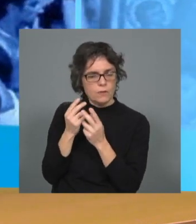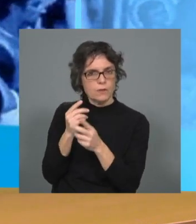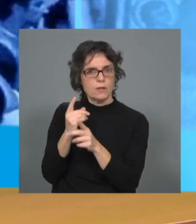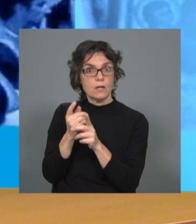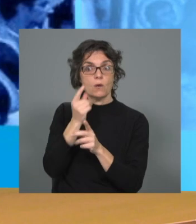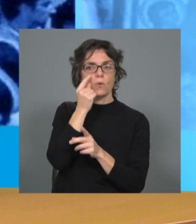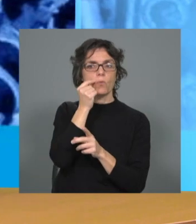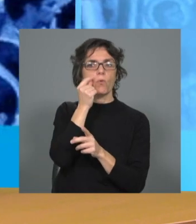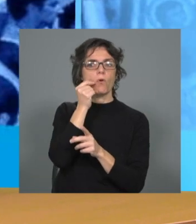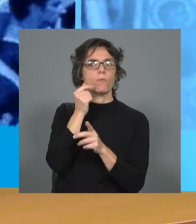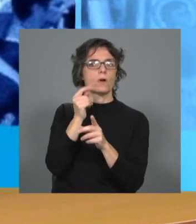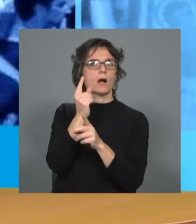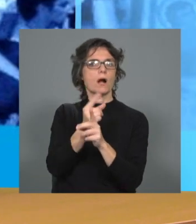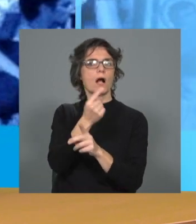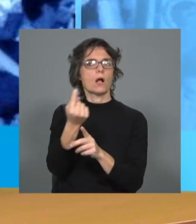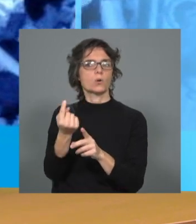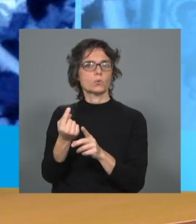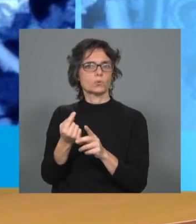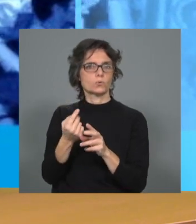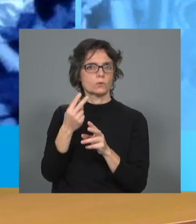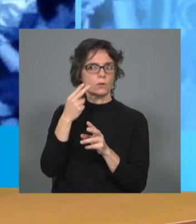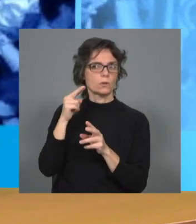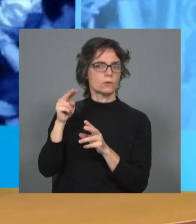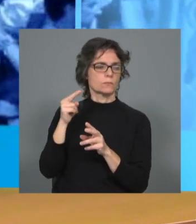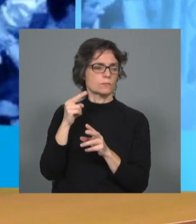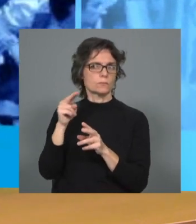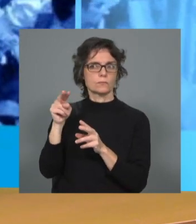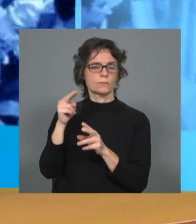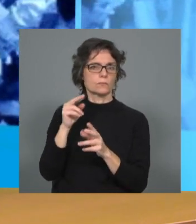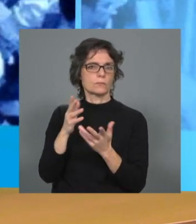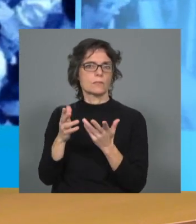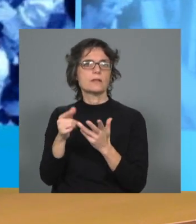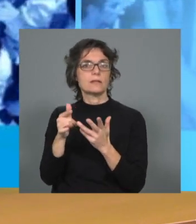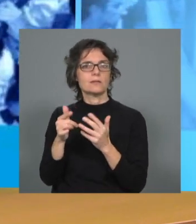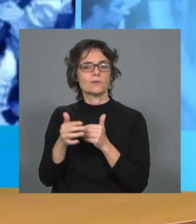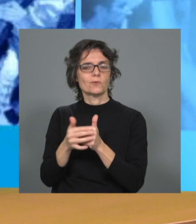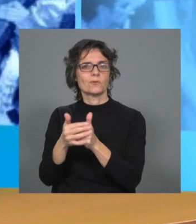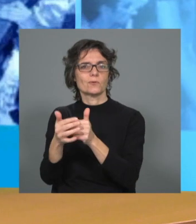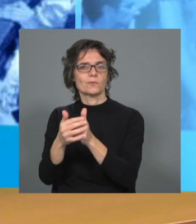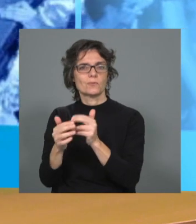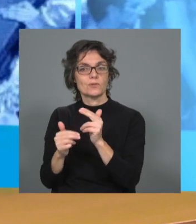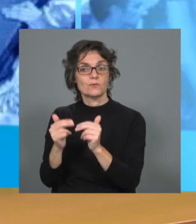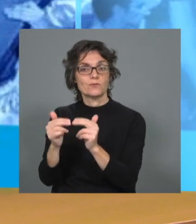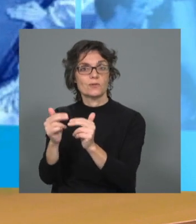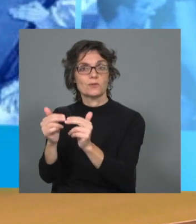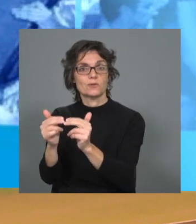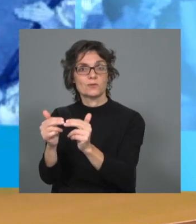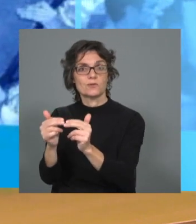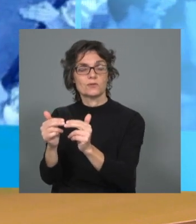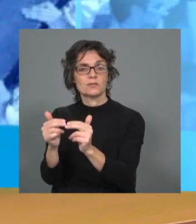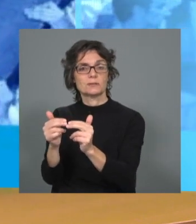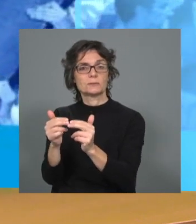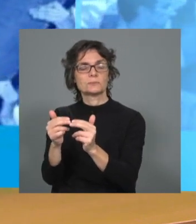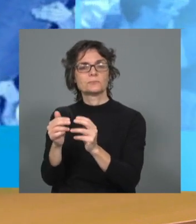também terem alguma dificuldade a olhar para as mulheres, como todo esse processo foi, no fundo, foi de uma forma